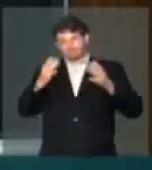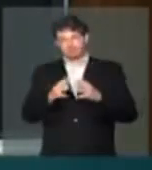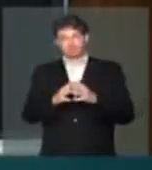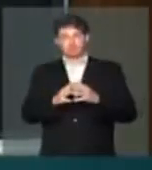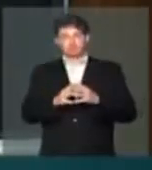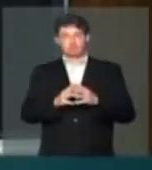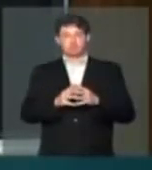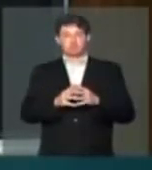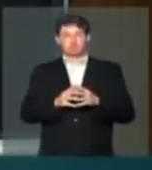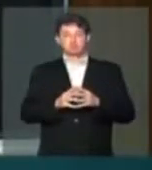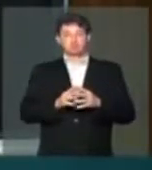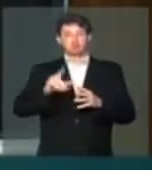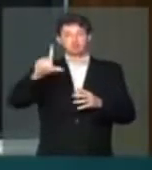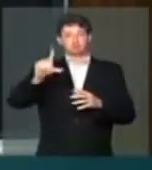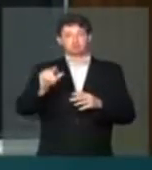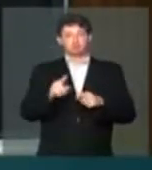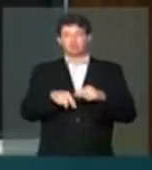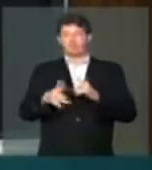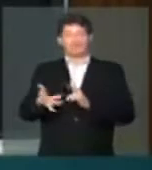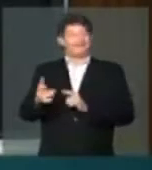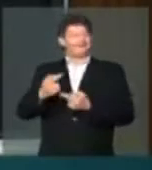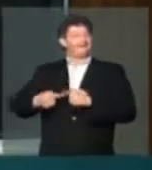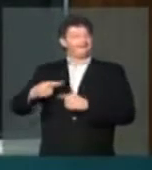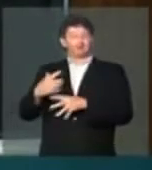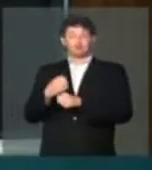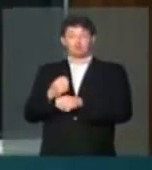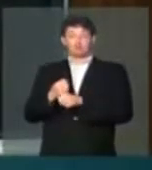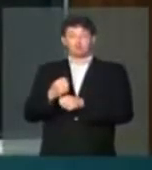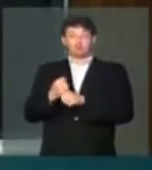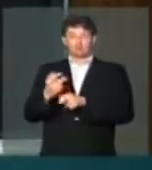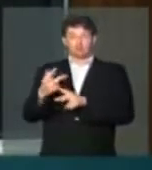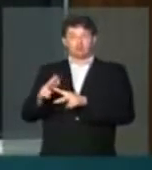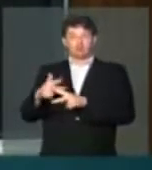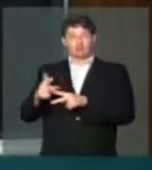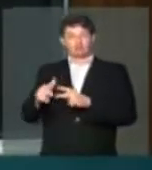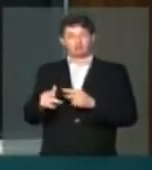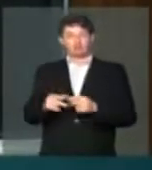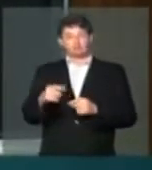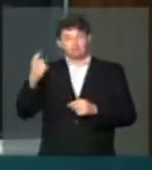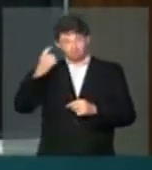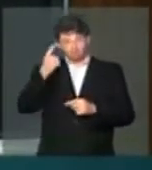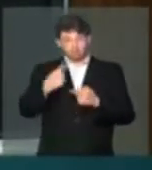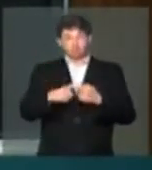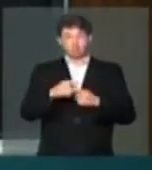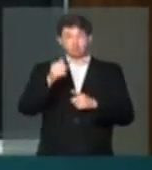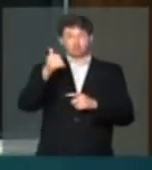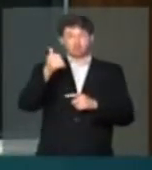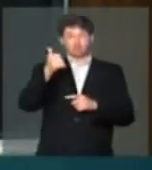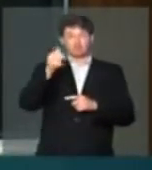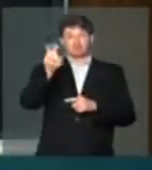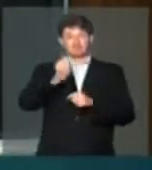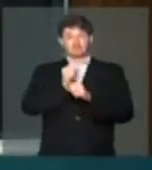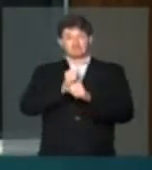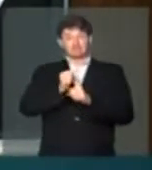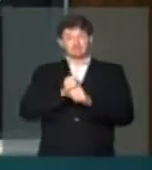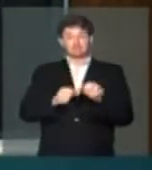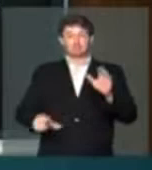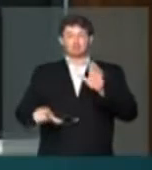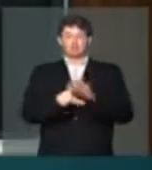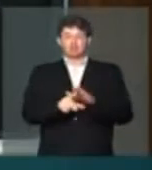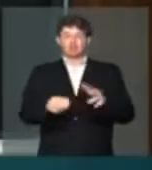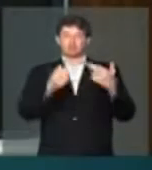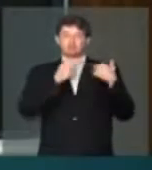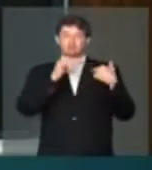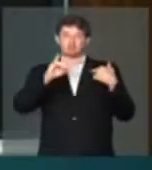o desempenho caiu em decorrência de artifícios contábeis. É preocupante que, ao completar uma década e meia de existência, a Lei